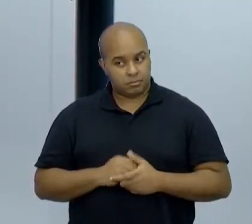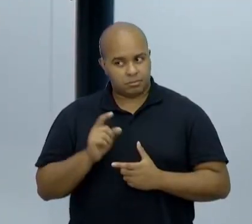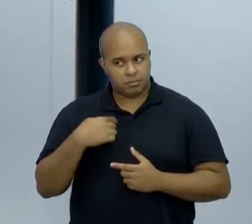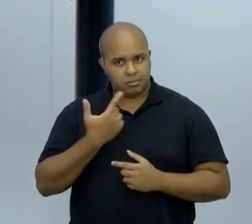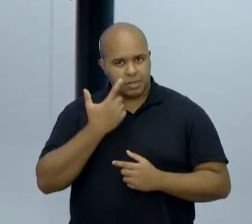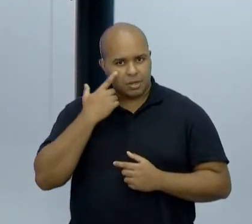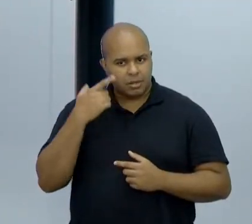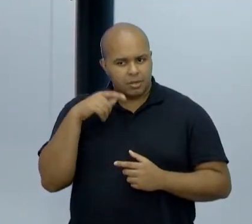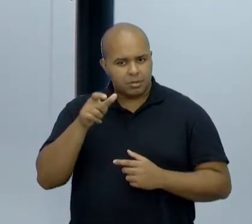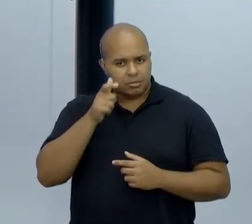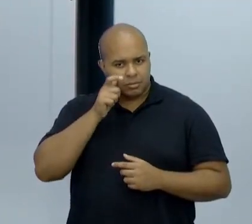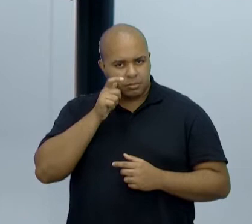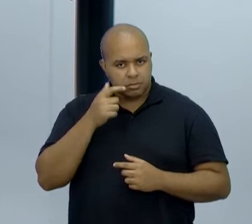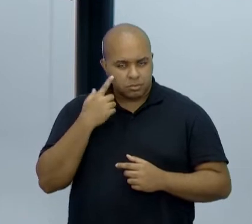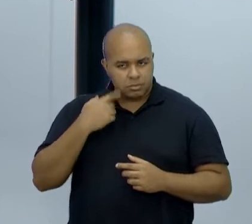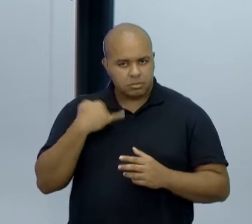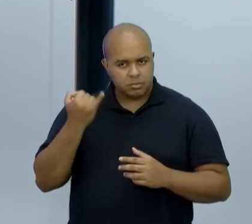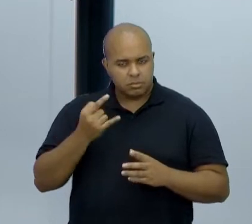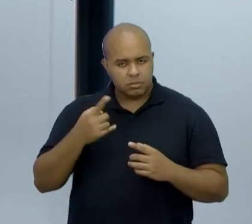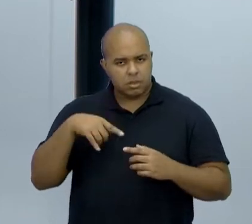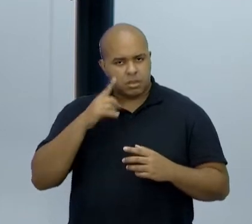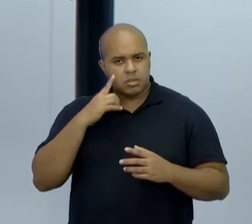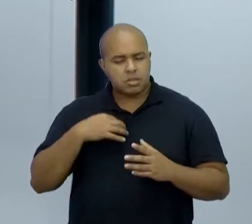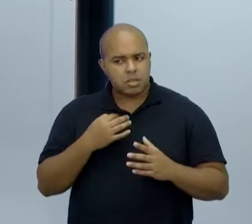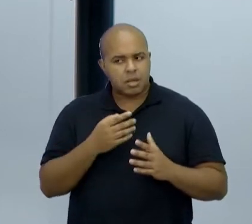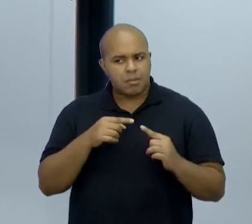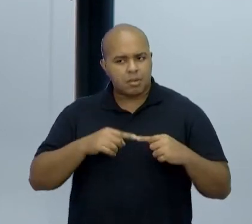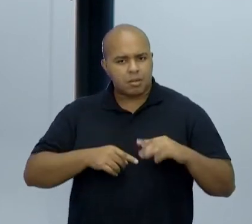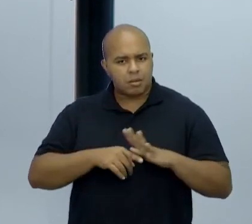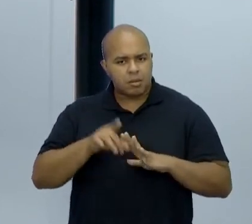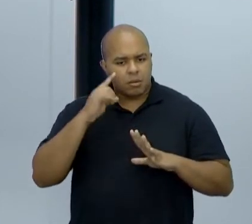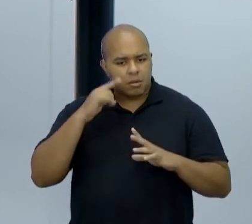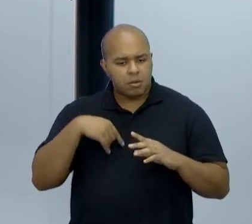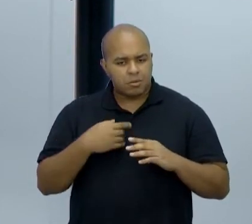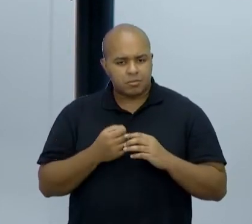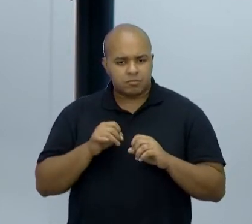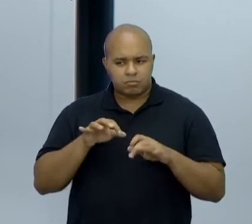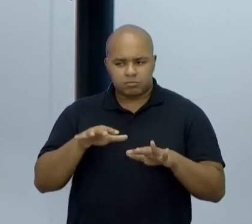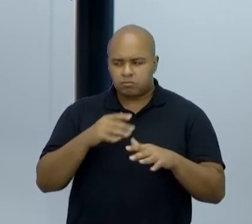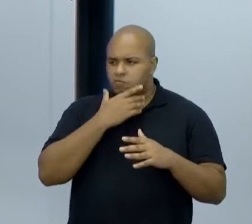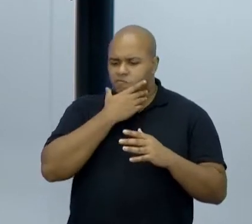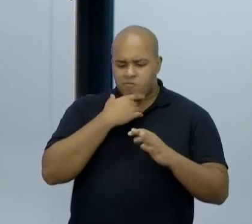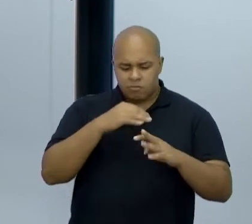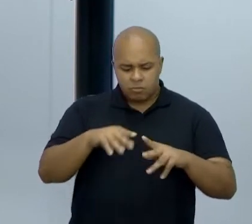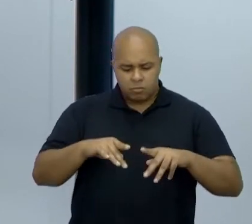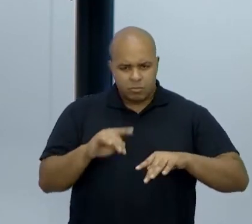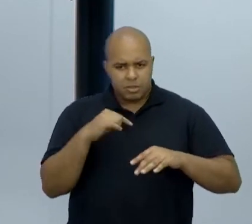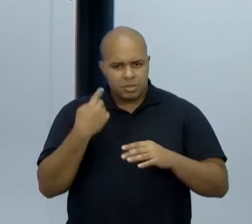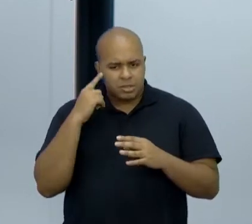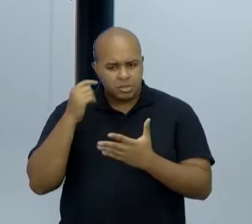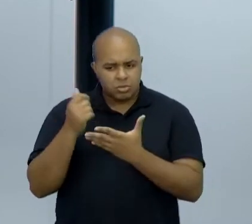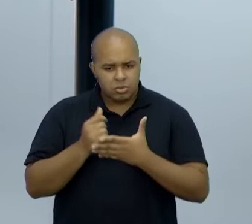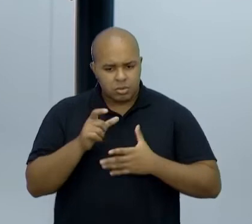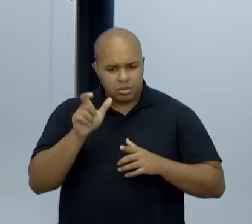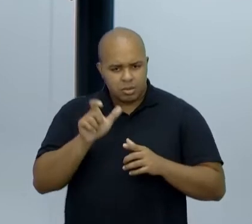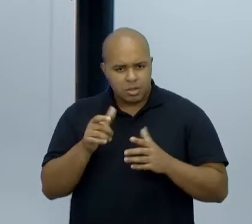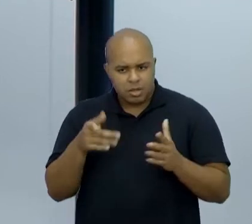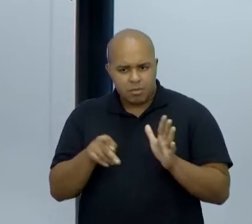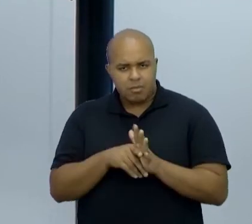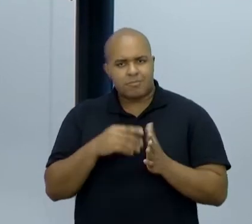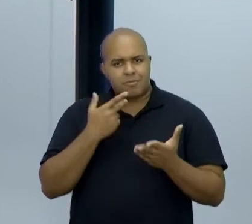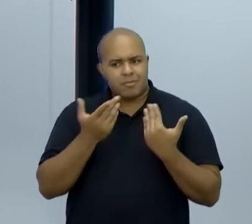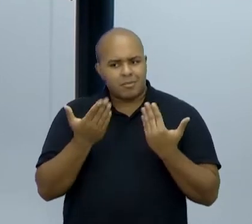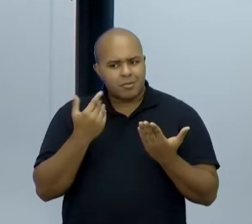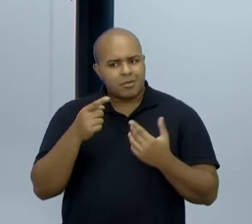Nossa, vocês viram que interessante, que importante? A questão da cobertura do solo. A gente trouxe isso daqui para falar